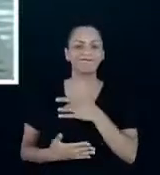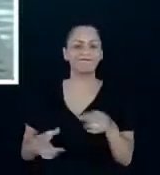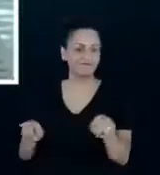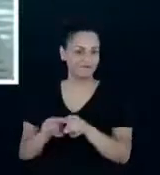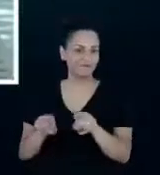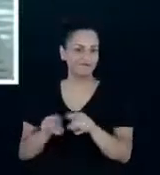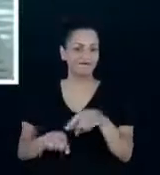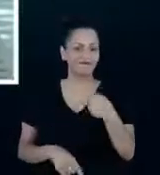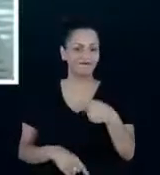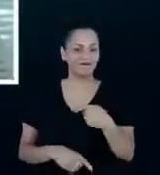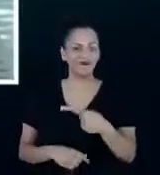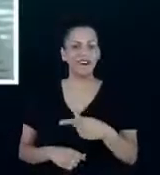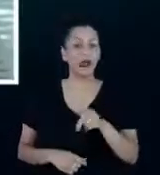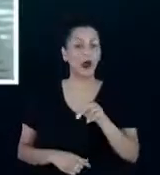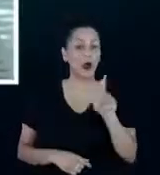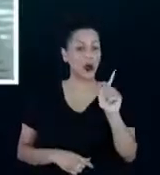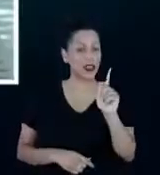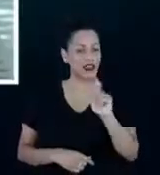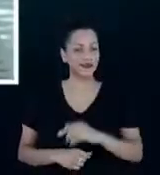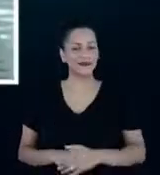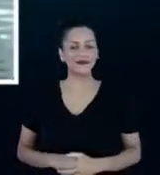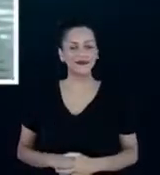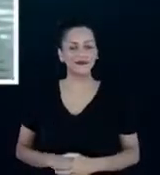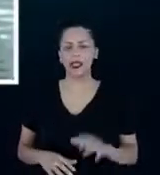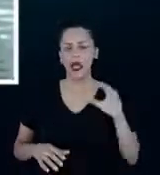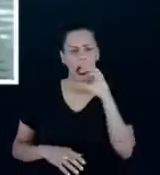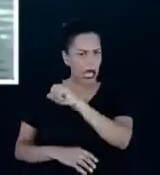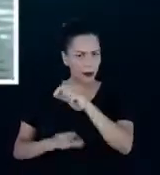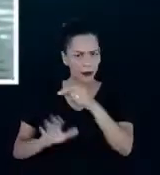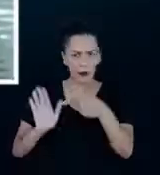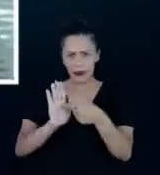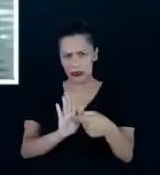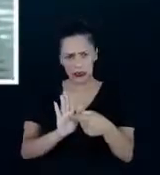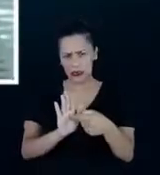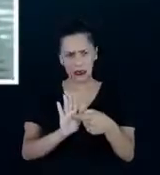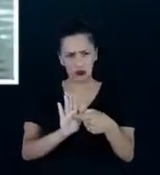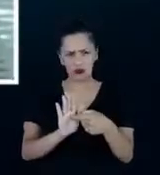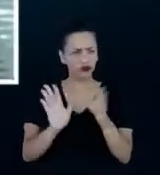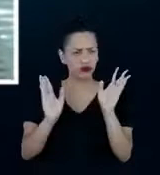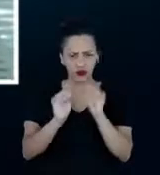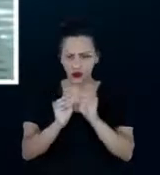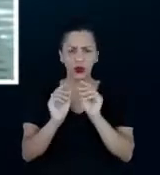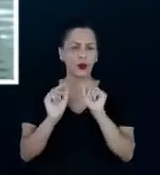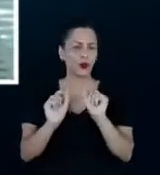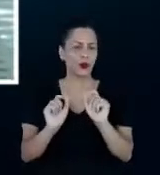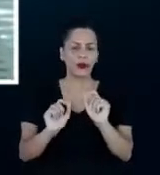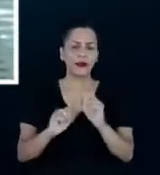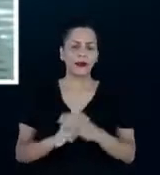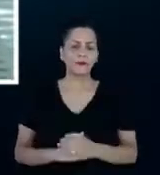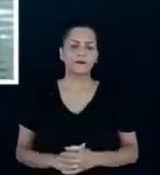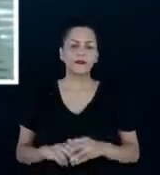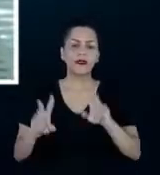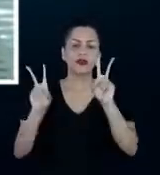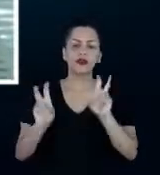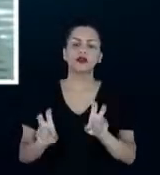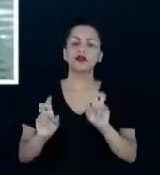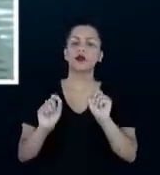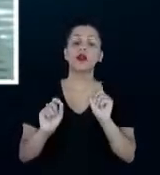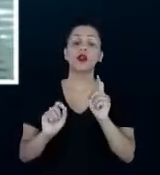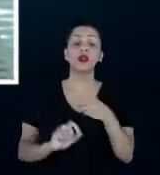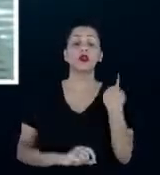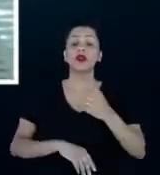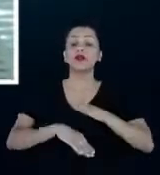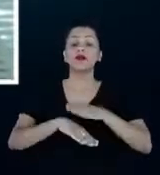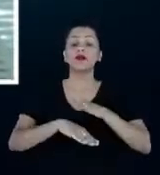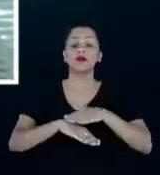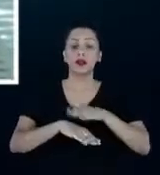Bem, eu vou fazer uma rápida apresentação, prometo não cansá-los muito, sobre a BIPT e o que nós fazemos. A BIPT